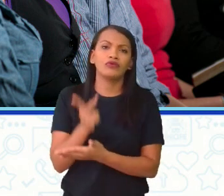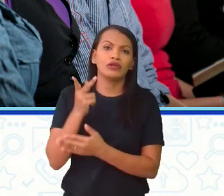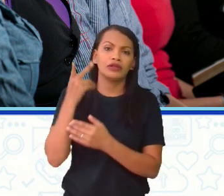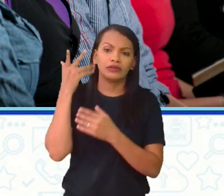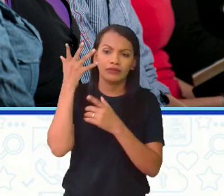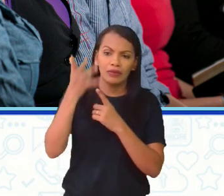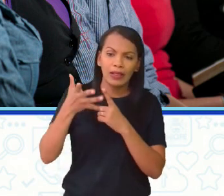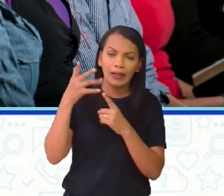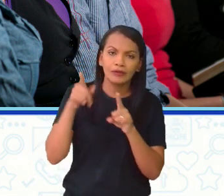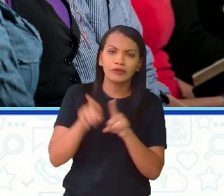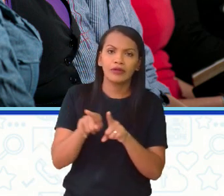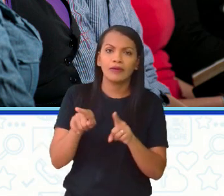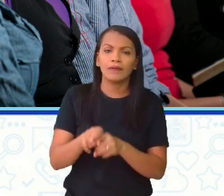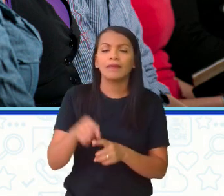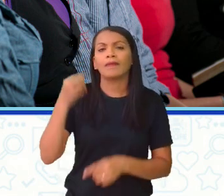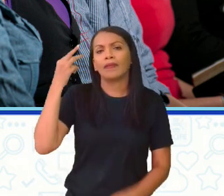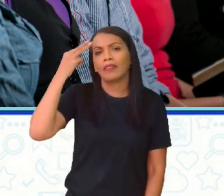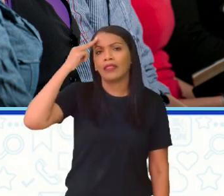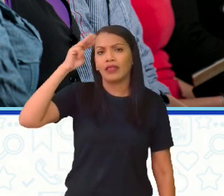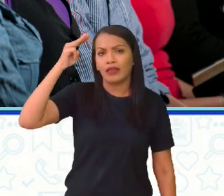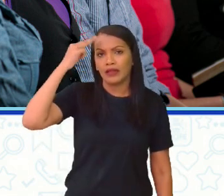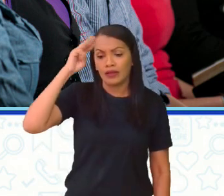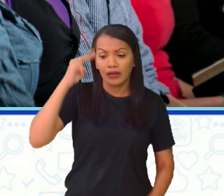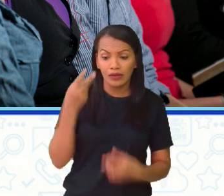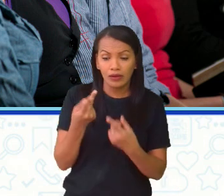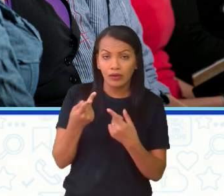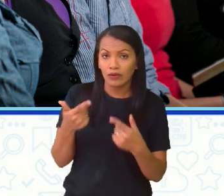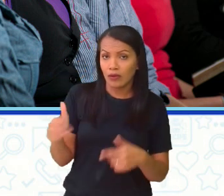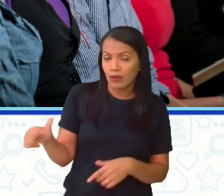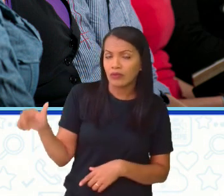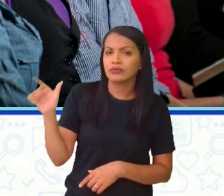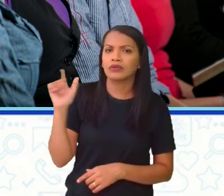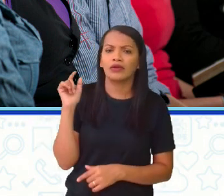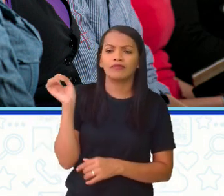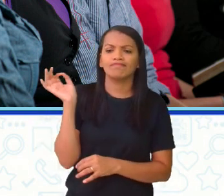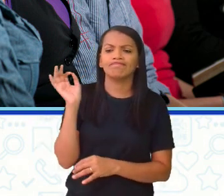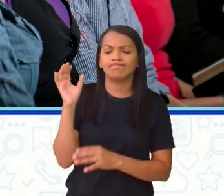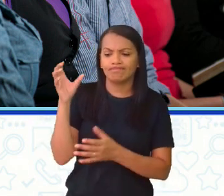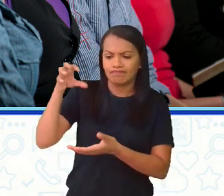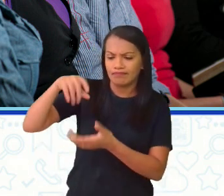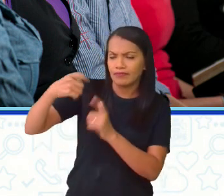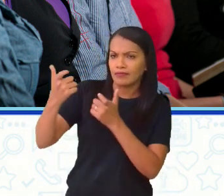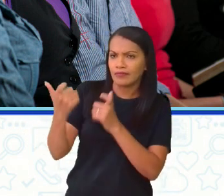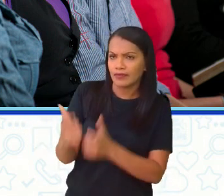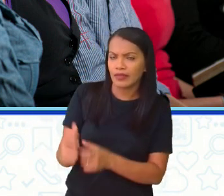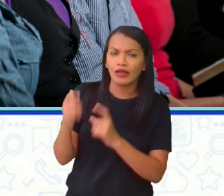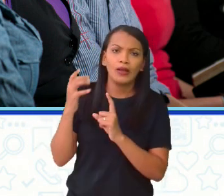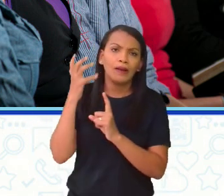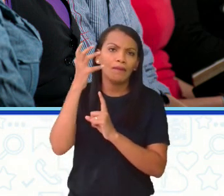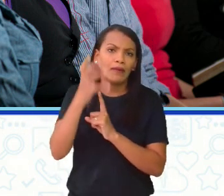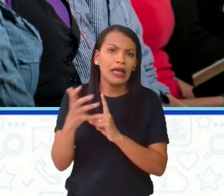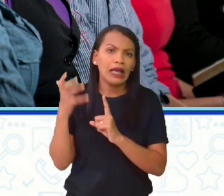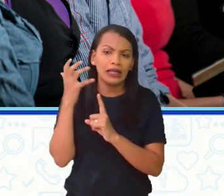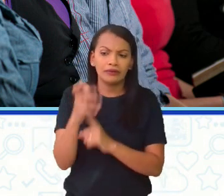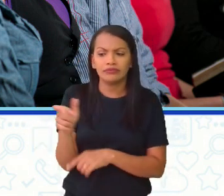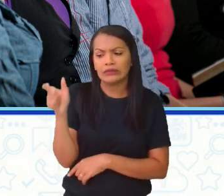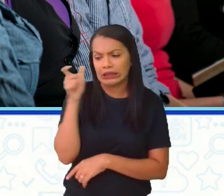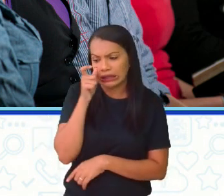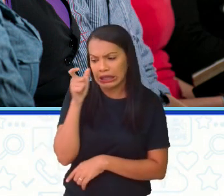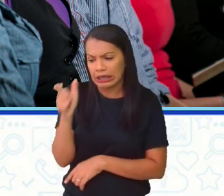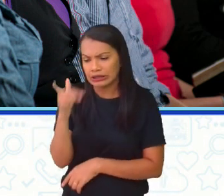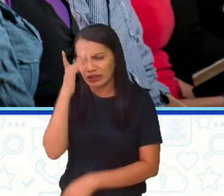é? Museus e outras organizações, não é? Oferecem palestras dadas por interesse de